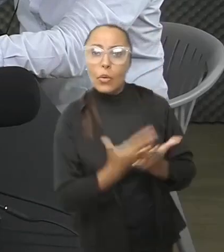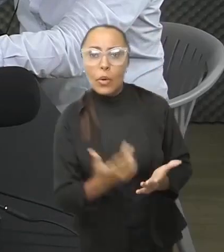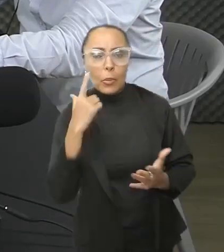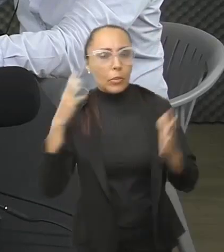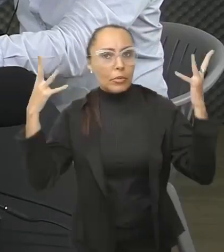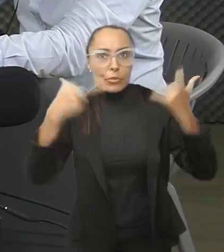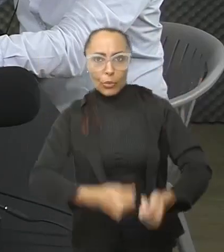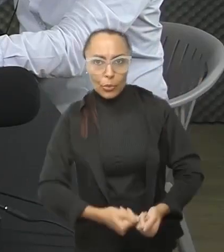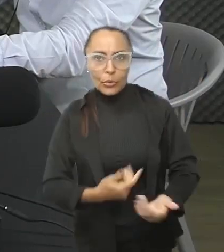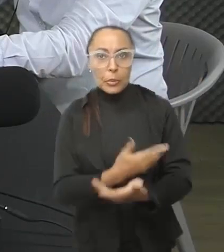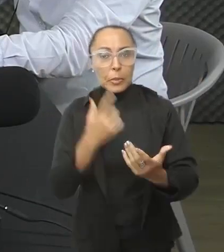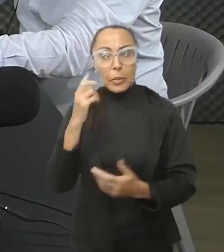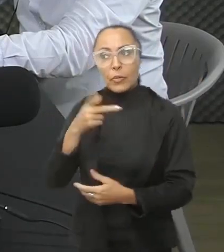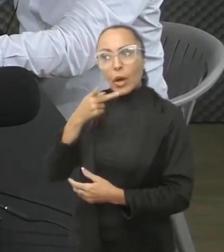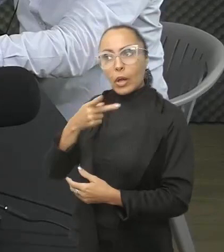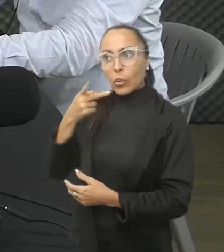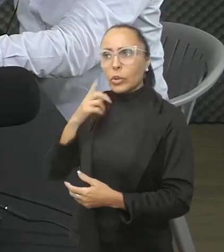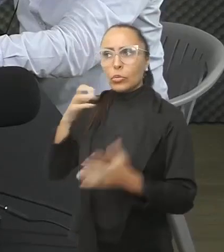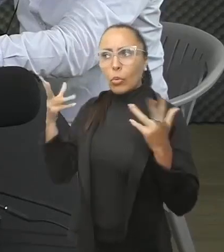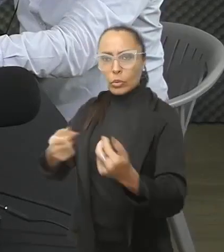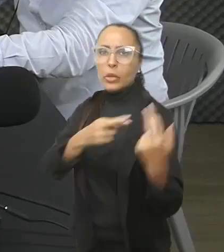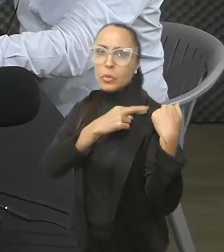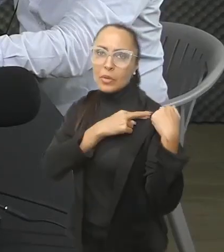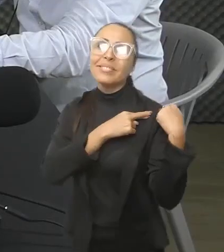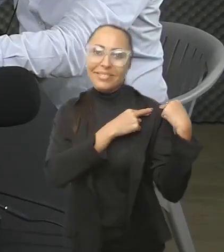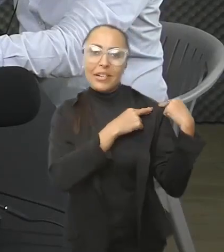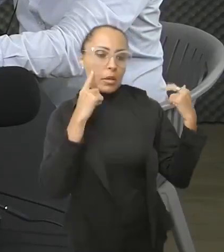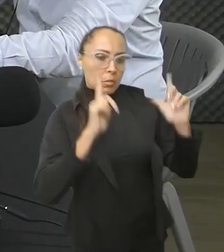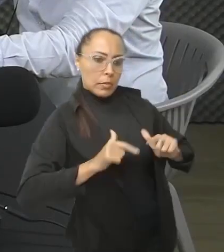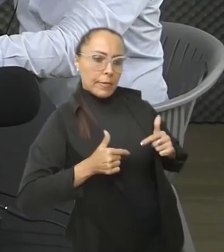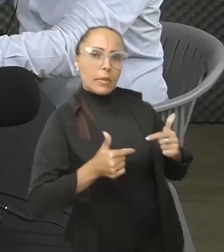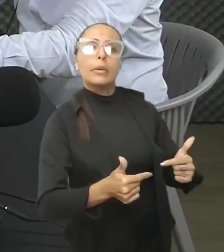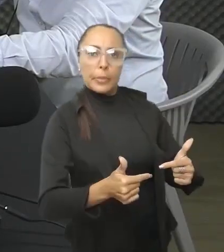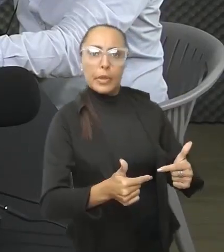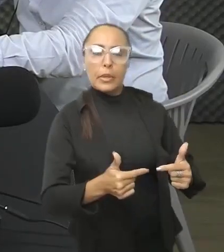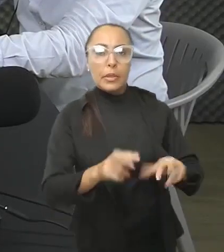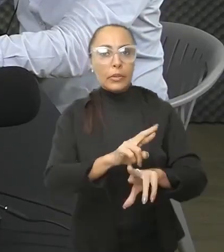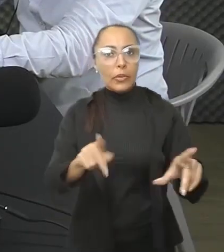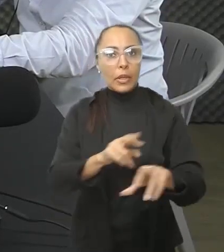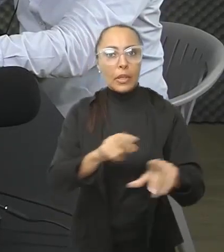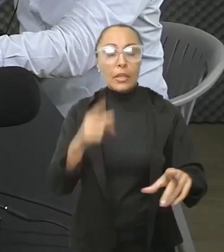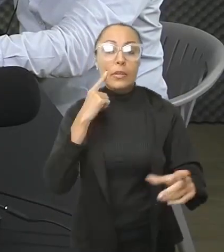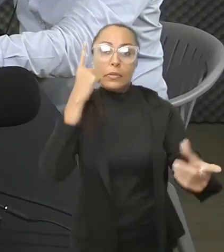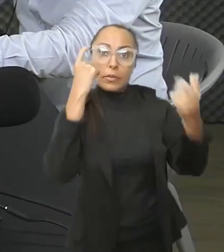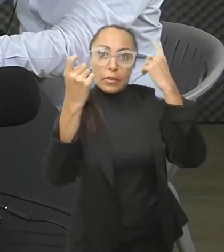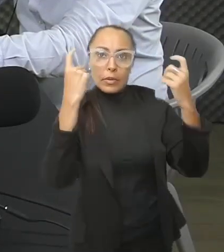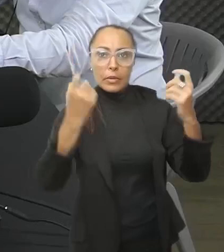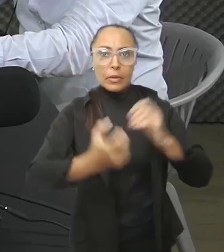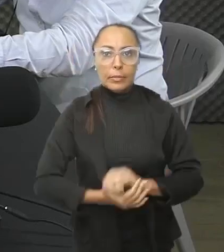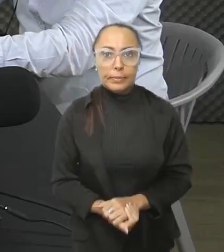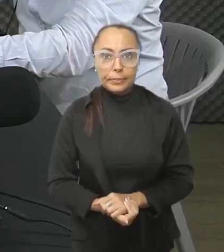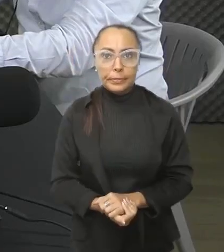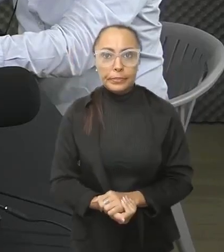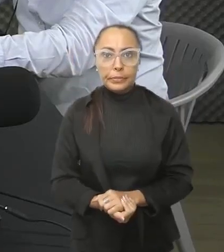todas, como bem disse Eduardo, são responsáveis, né, para o enfrentamento a essas diferentes violências, Hugo. Agora, Humberto, o